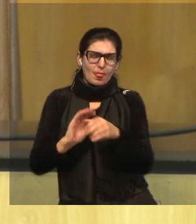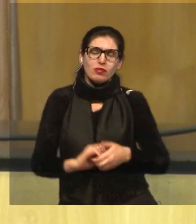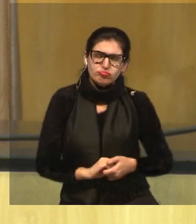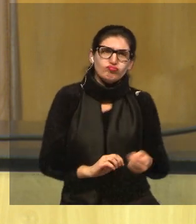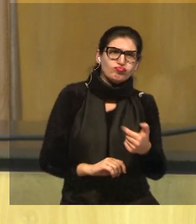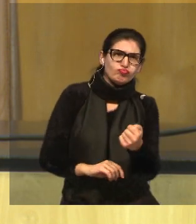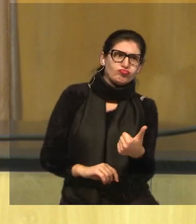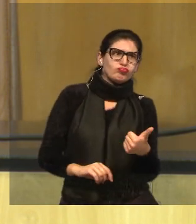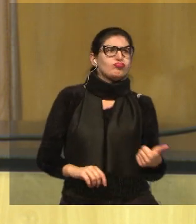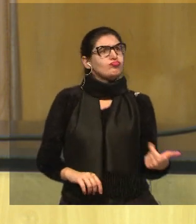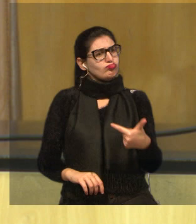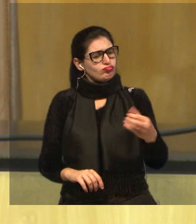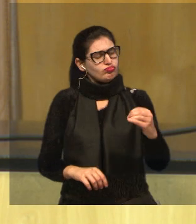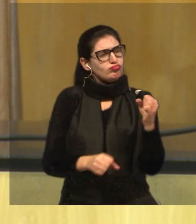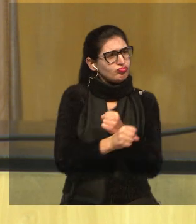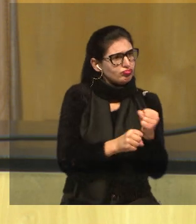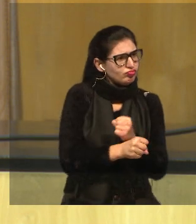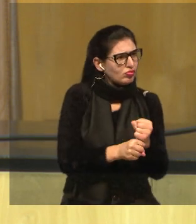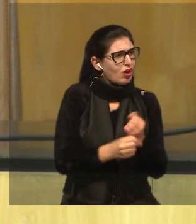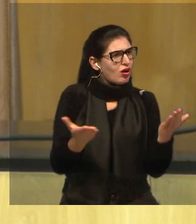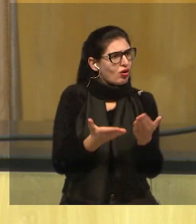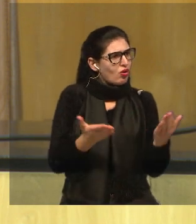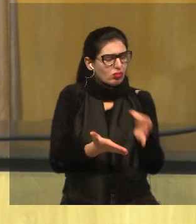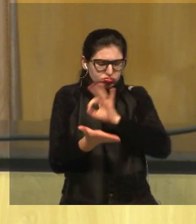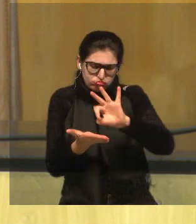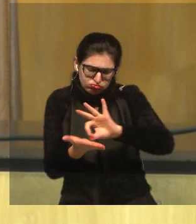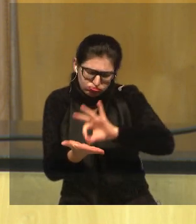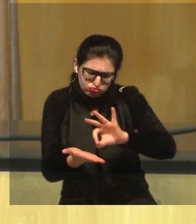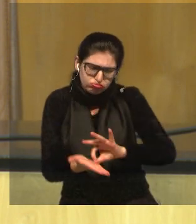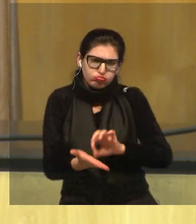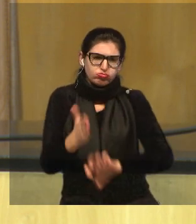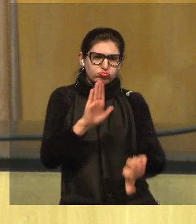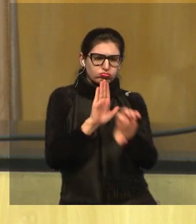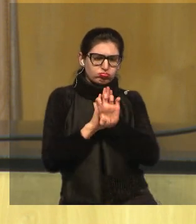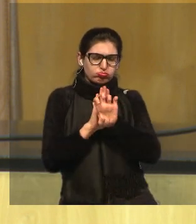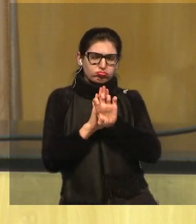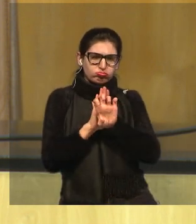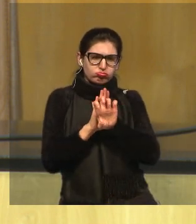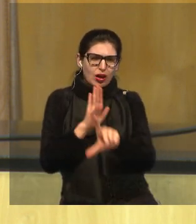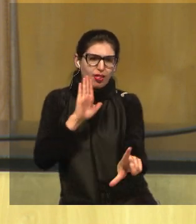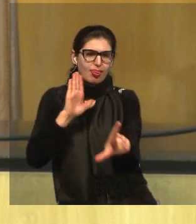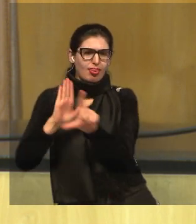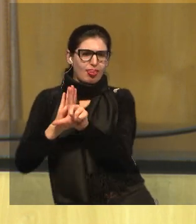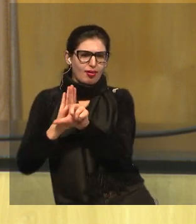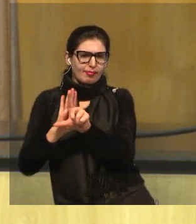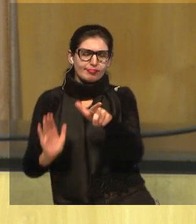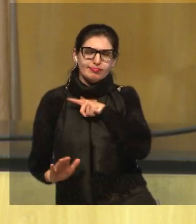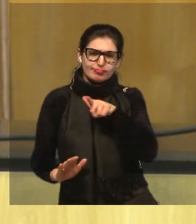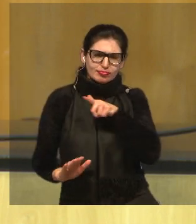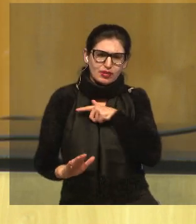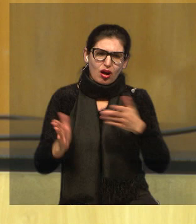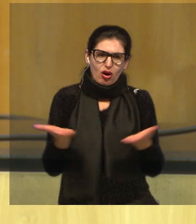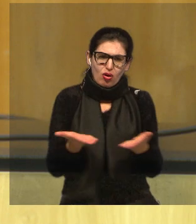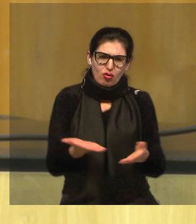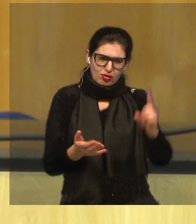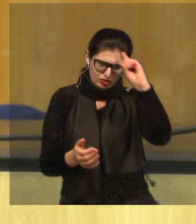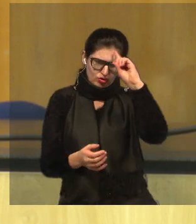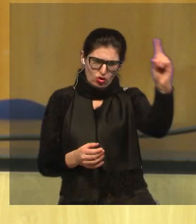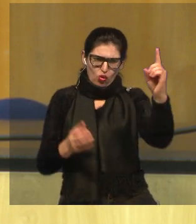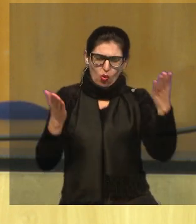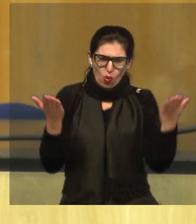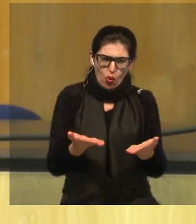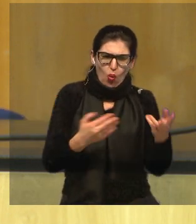Então, quando esse estatuto vem e regulamenta e ele coloca todos esses órgãos nessa data de hoje, com um olhar de fiscalização,